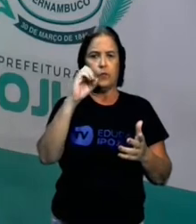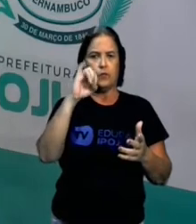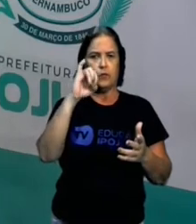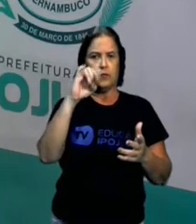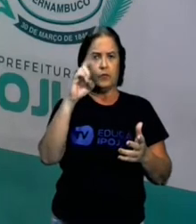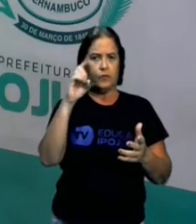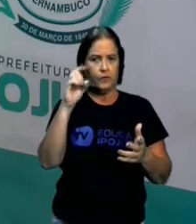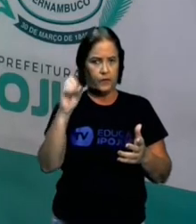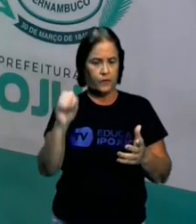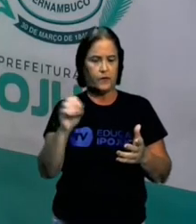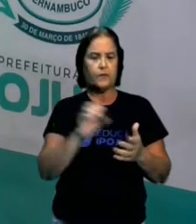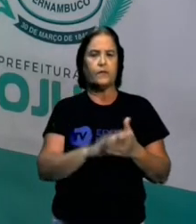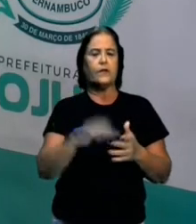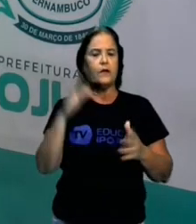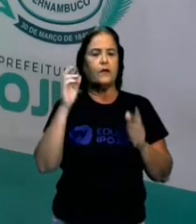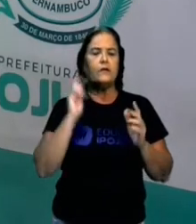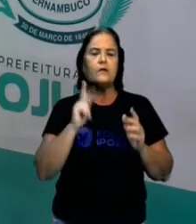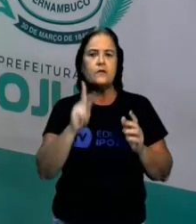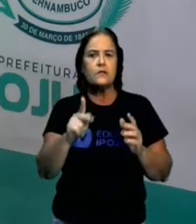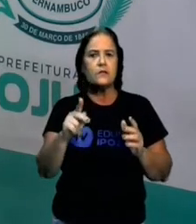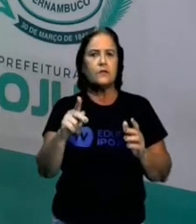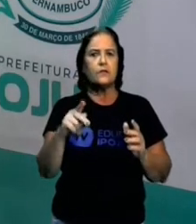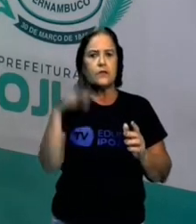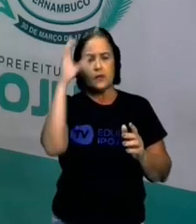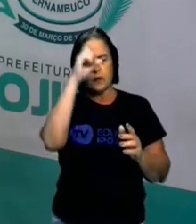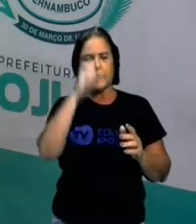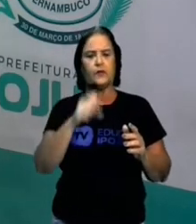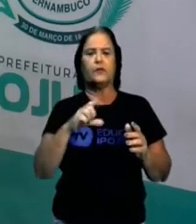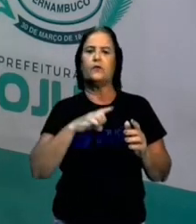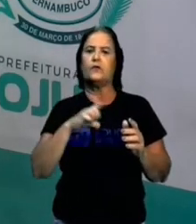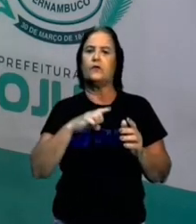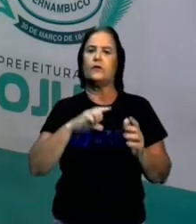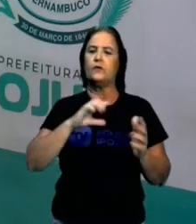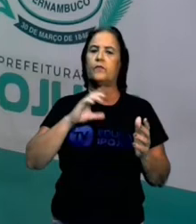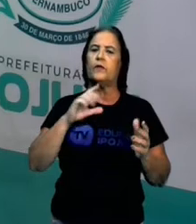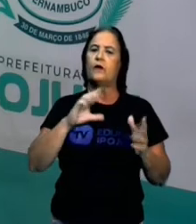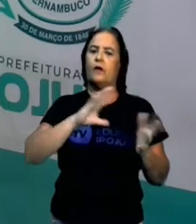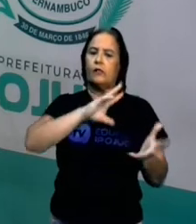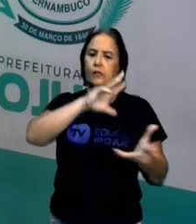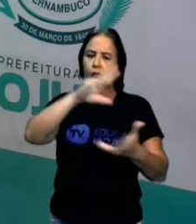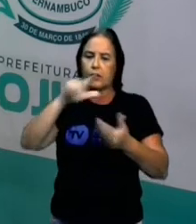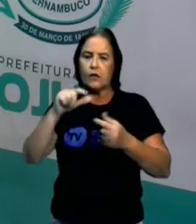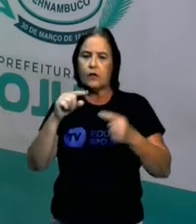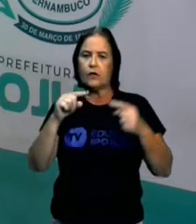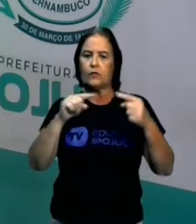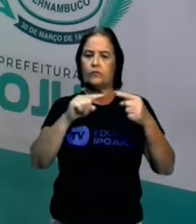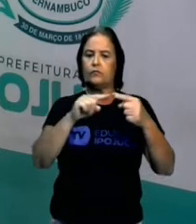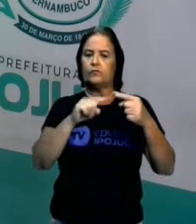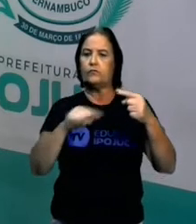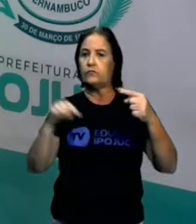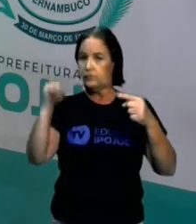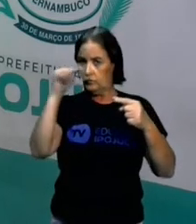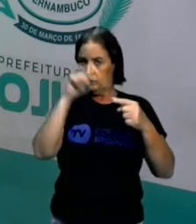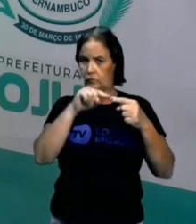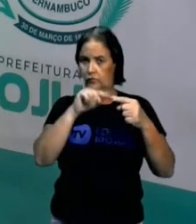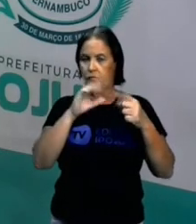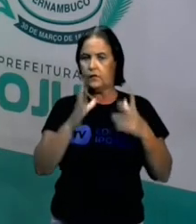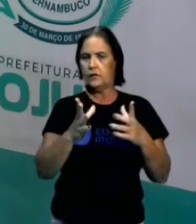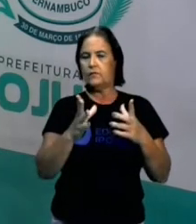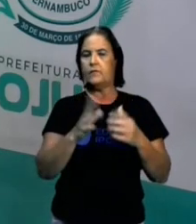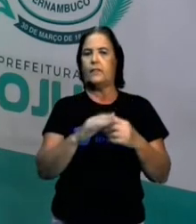tinha um formato arredondado, certo? E agora chegou essa palavra geoide. O que isso quer dizer?